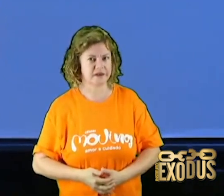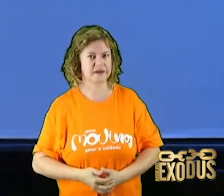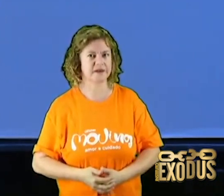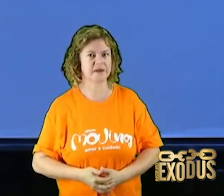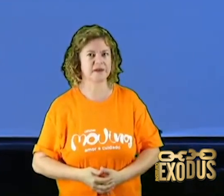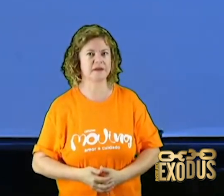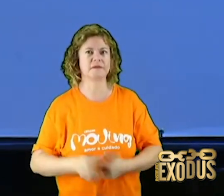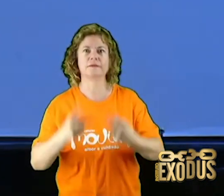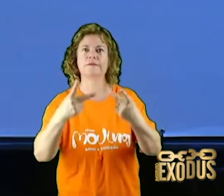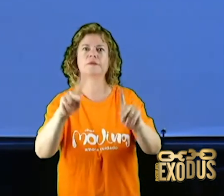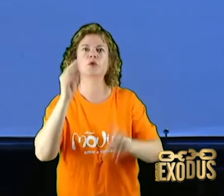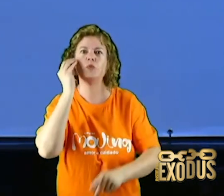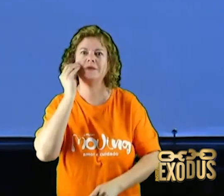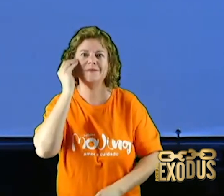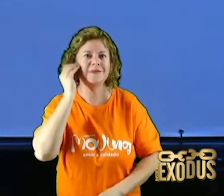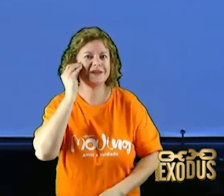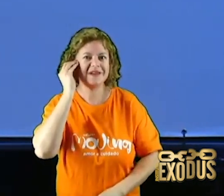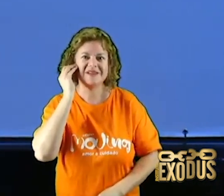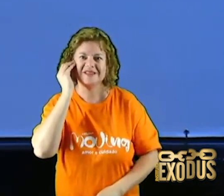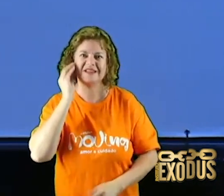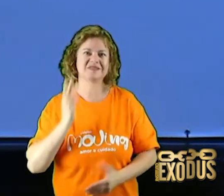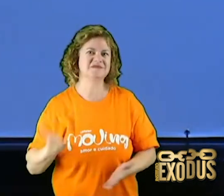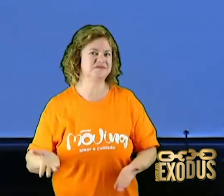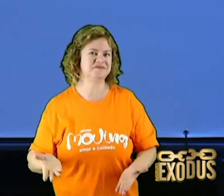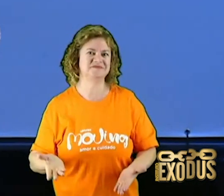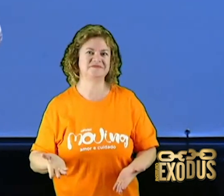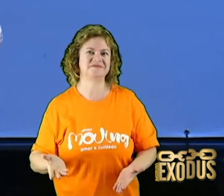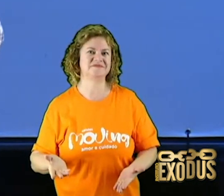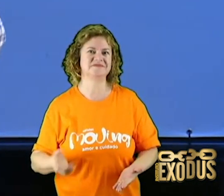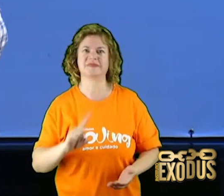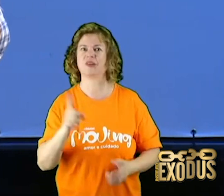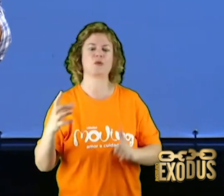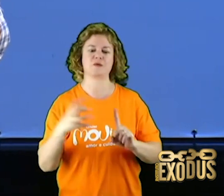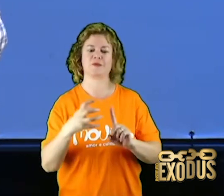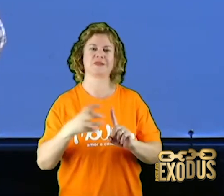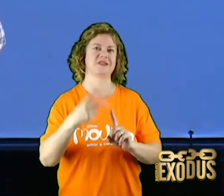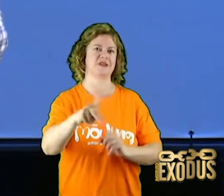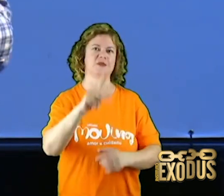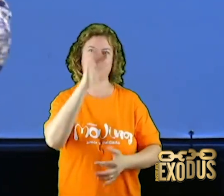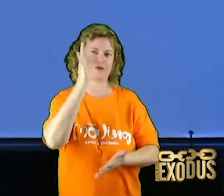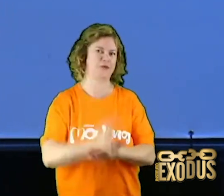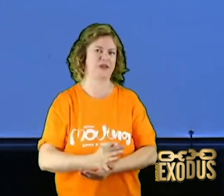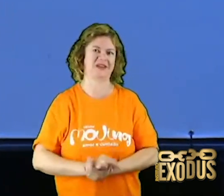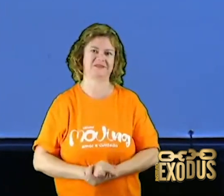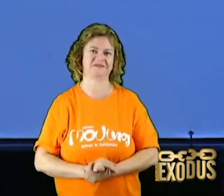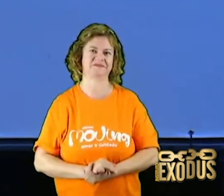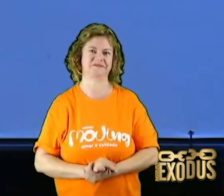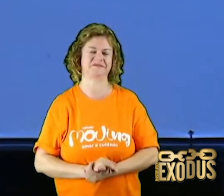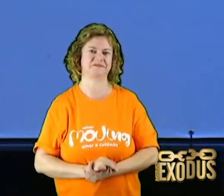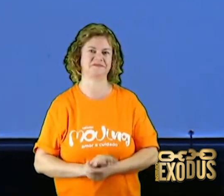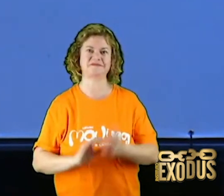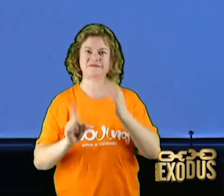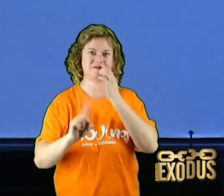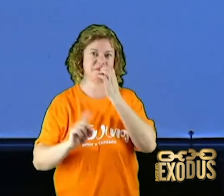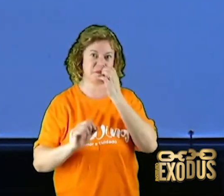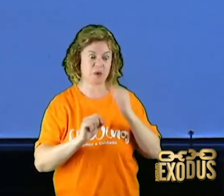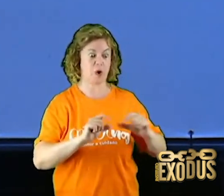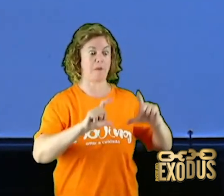não alimentou a sua fé. Aqui teve um monte de gente que viu sinais. Jesus estava em